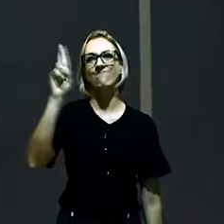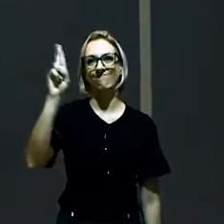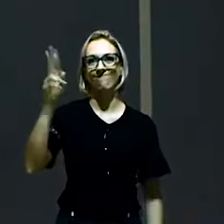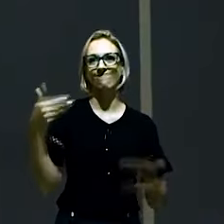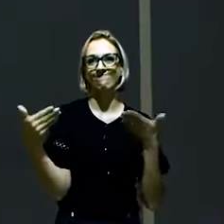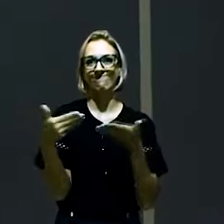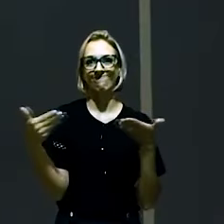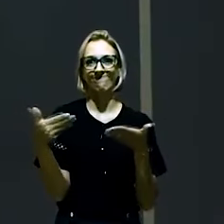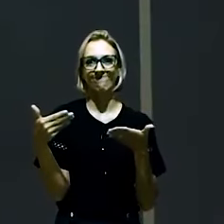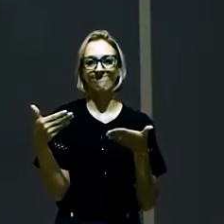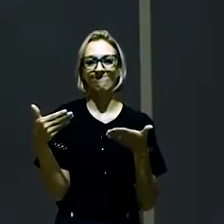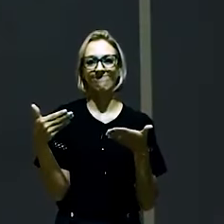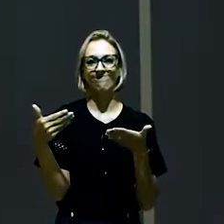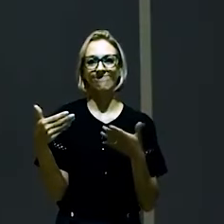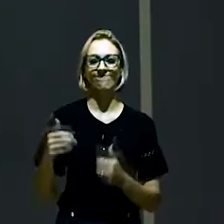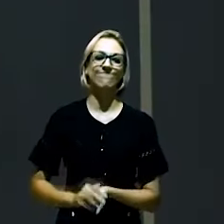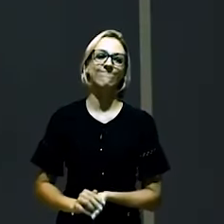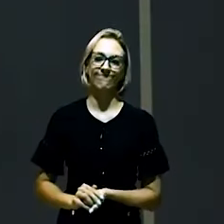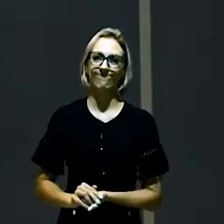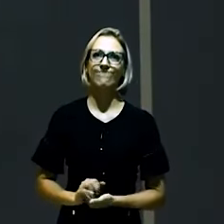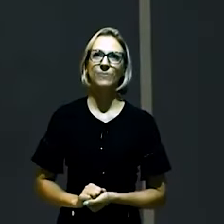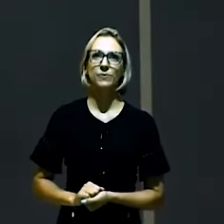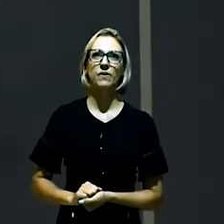tudo isso vai acontecendo.